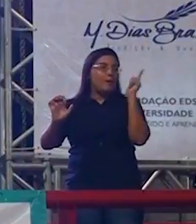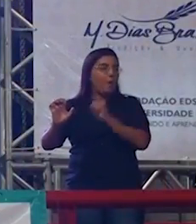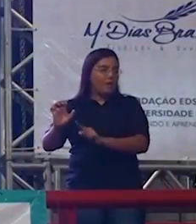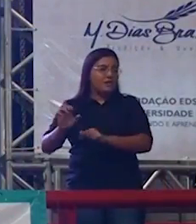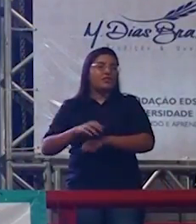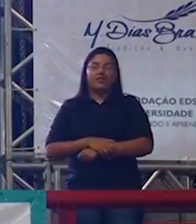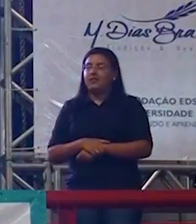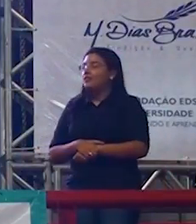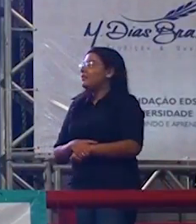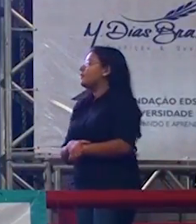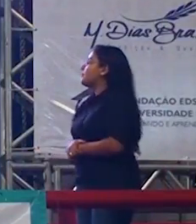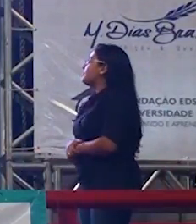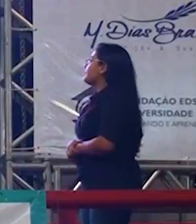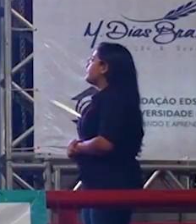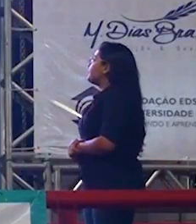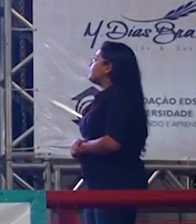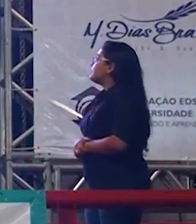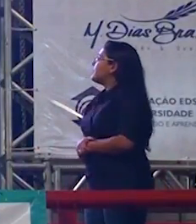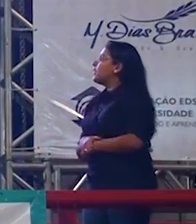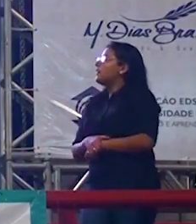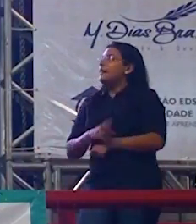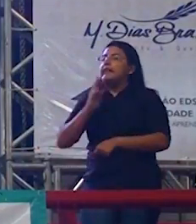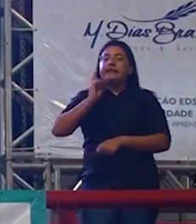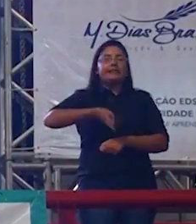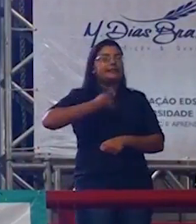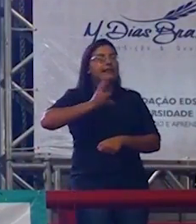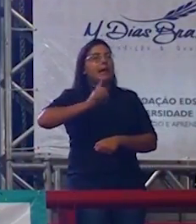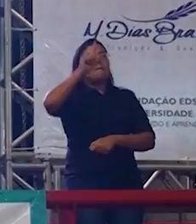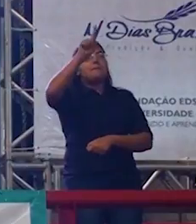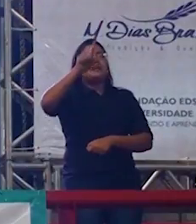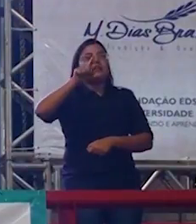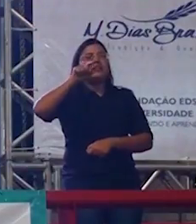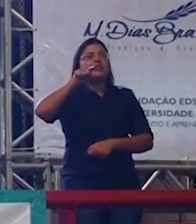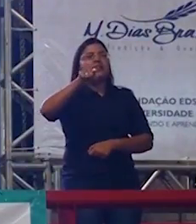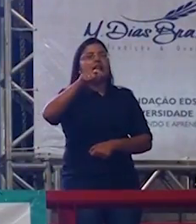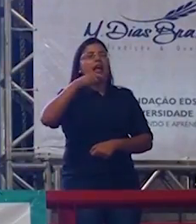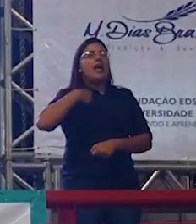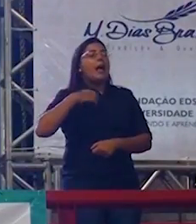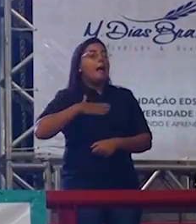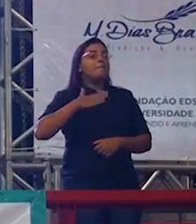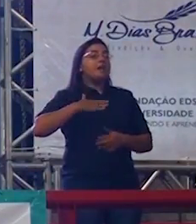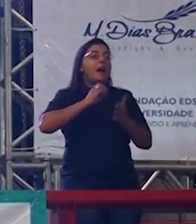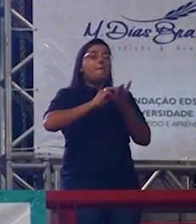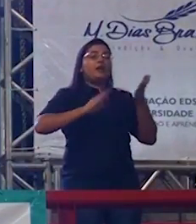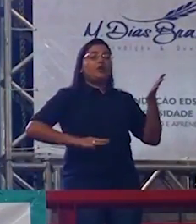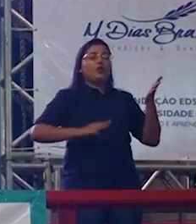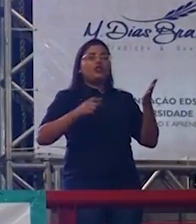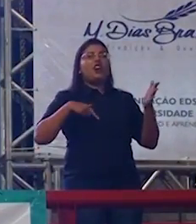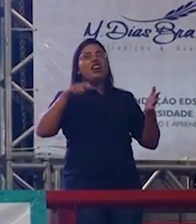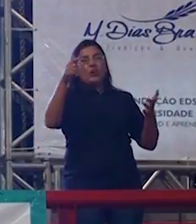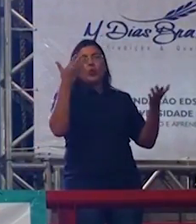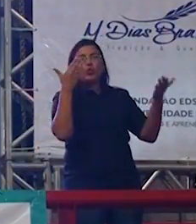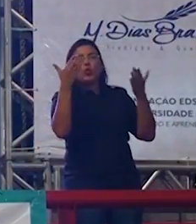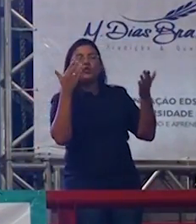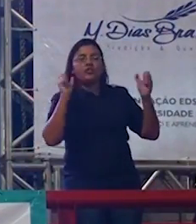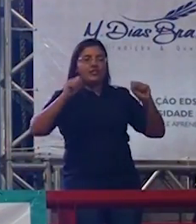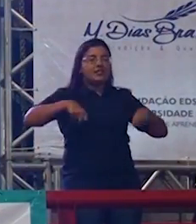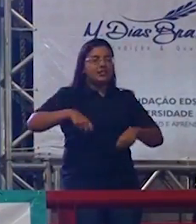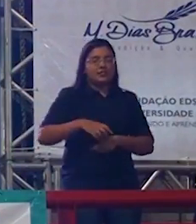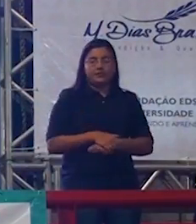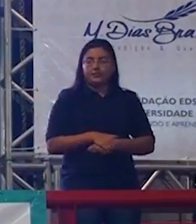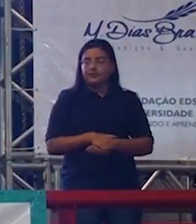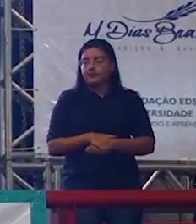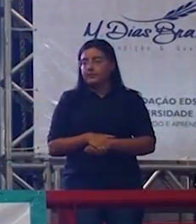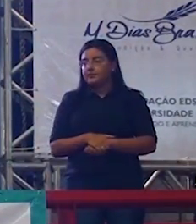acertei. Tá vendo? Então quando eu coloco uma exclamação, é um código que eu uso na prova, dizendo que aquela questão eu fiquei em dúvida entre